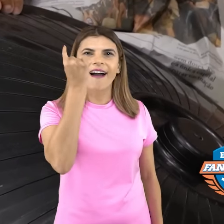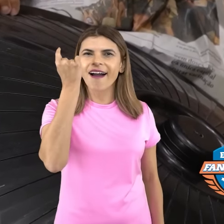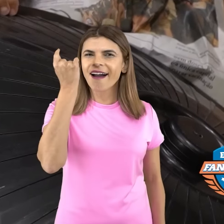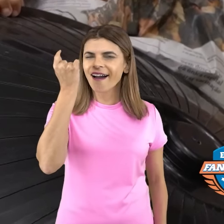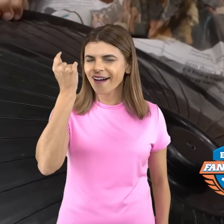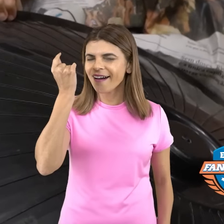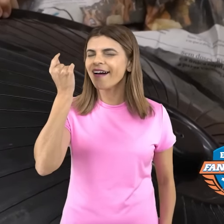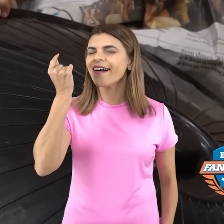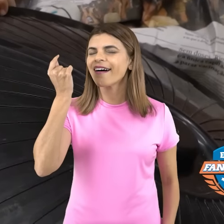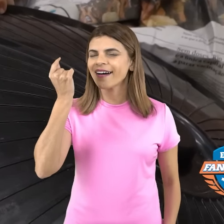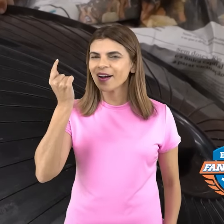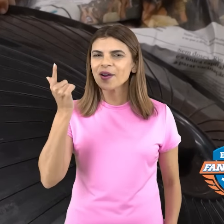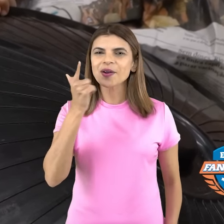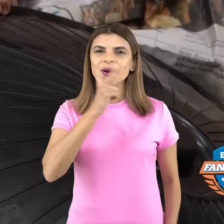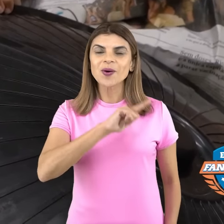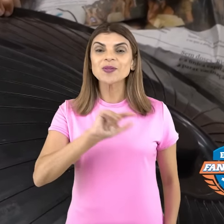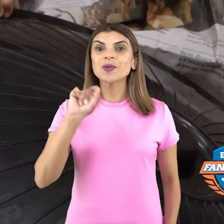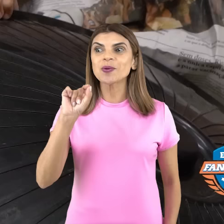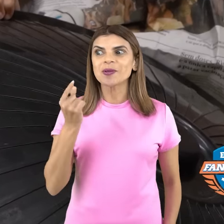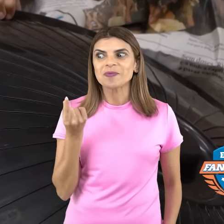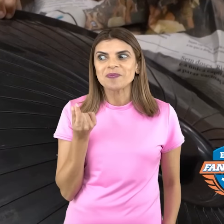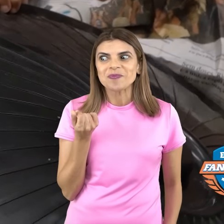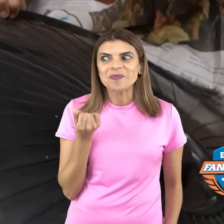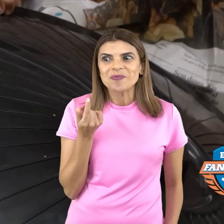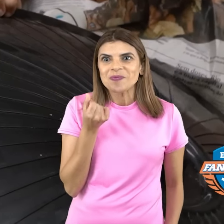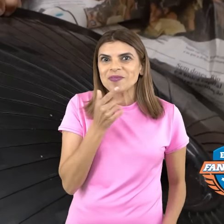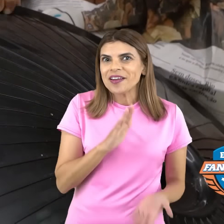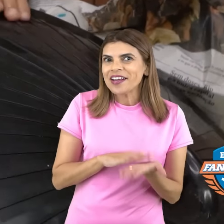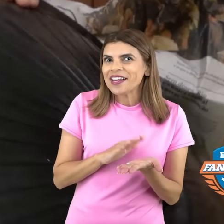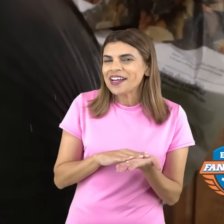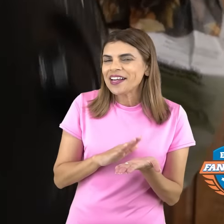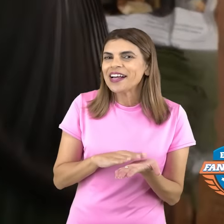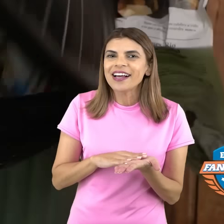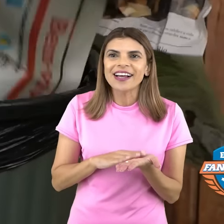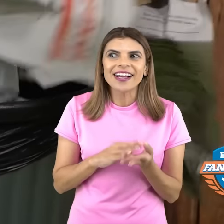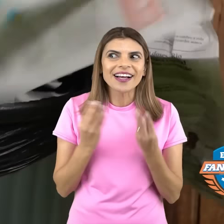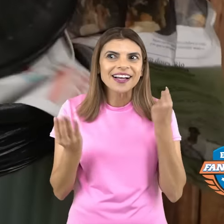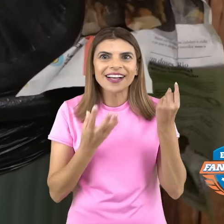grande ideia pra conseguir uma grana.